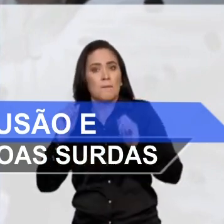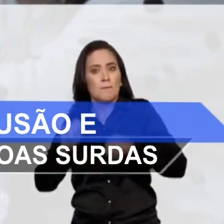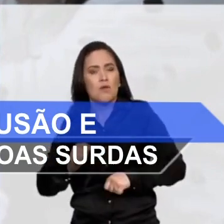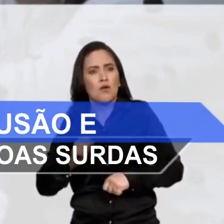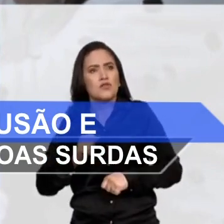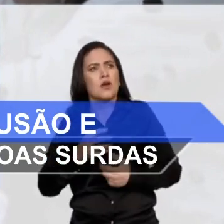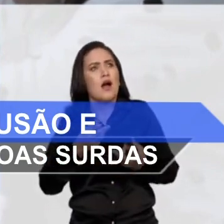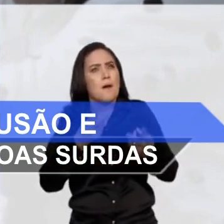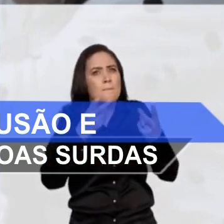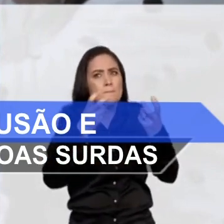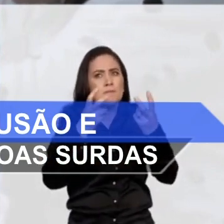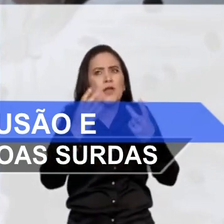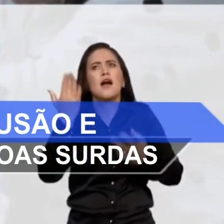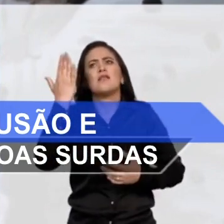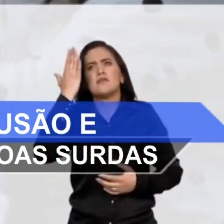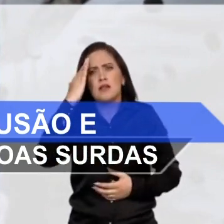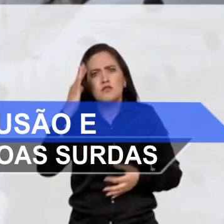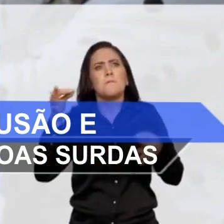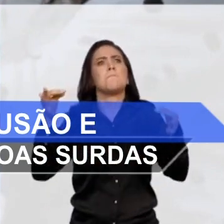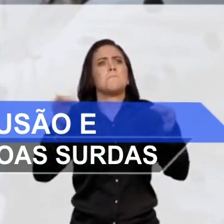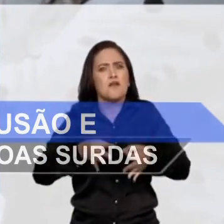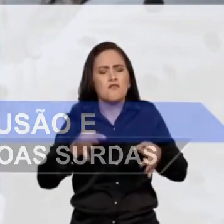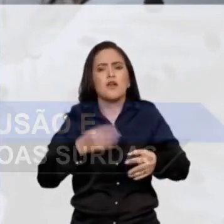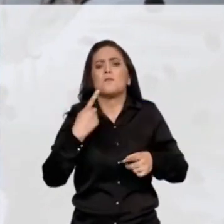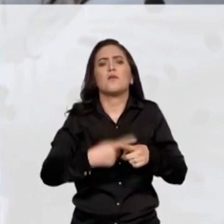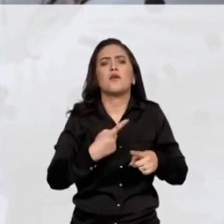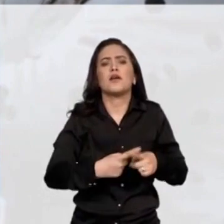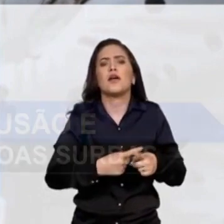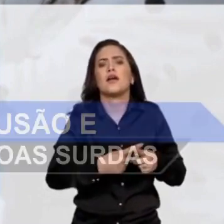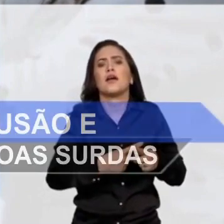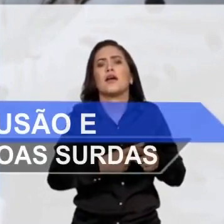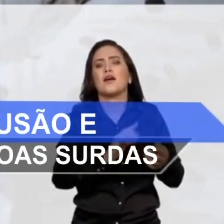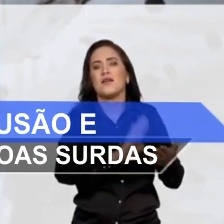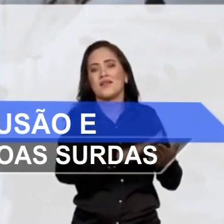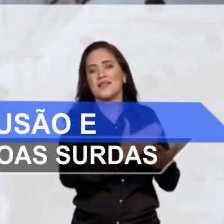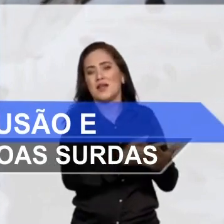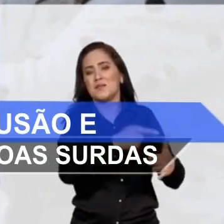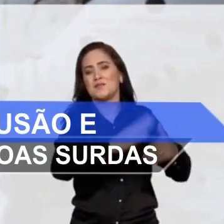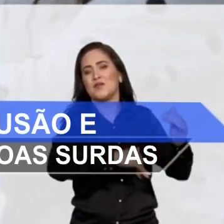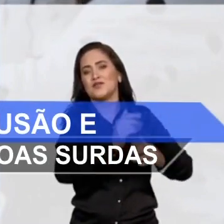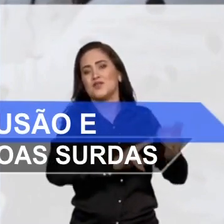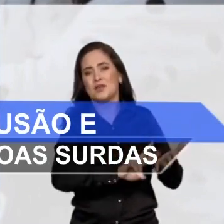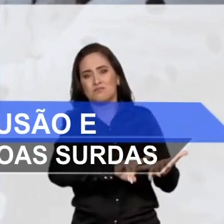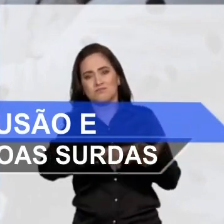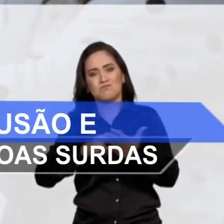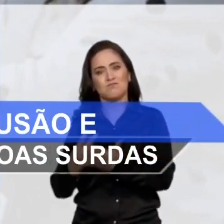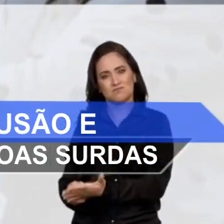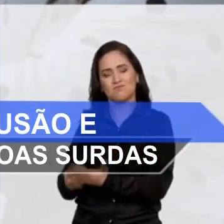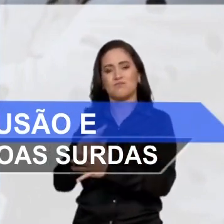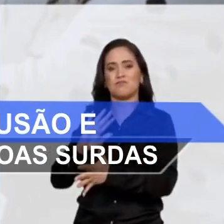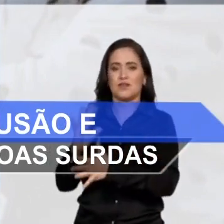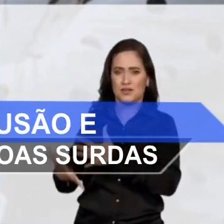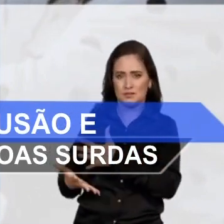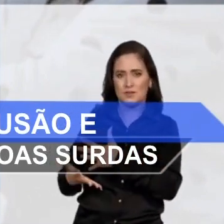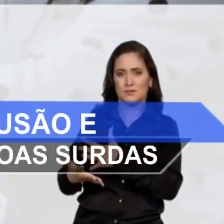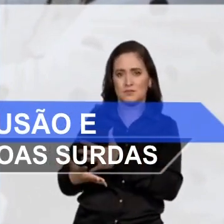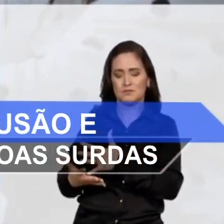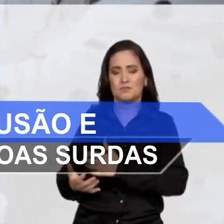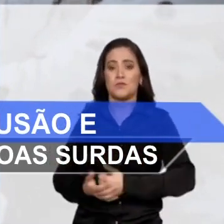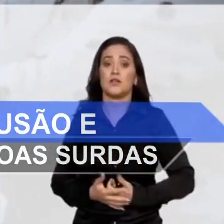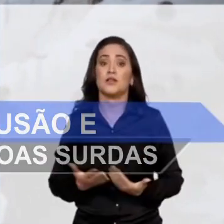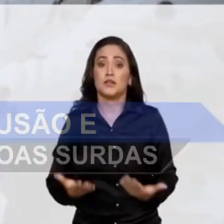eu entendi perfeitamente, porque o intérprete traduziu. Então a figura do